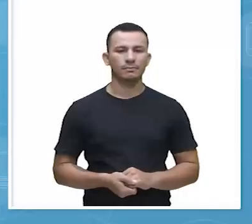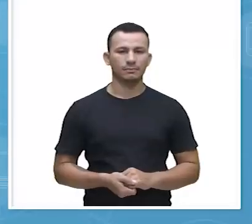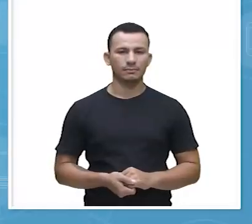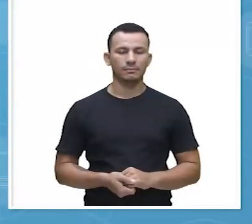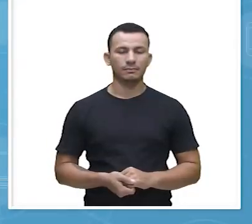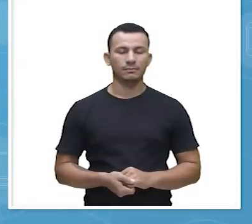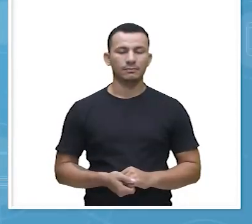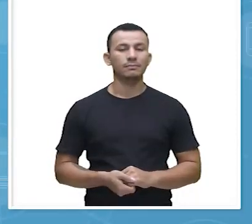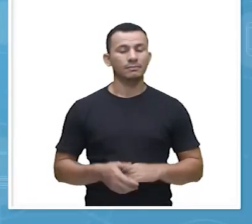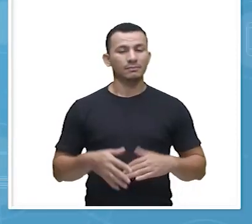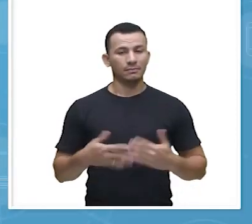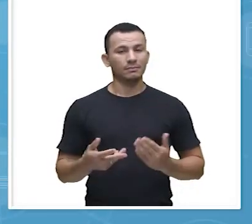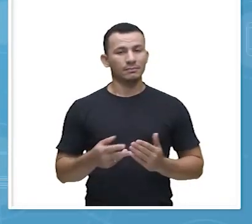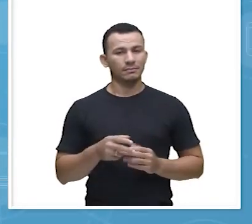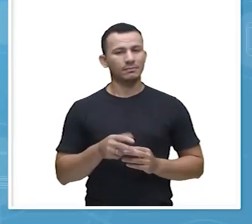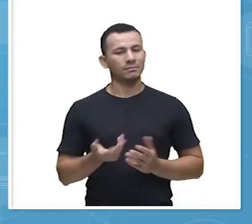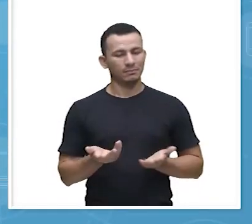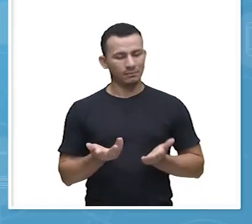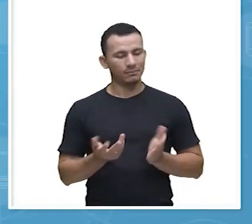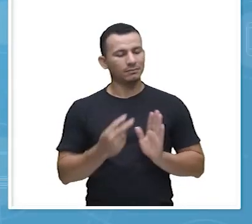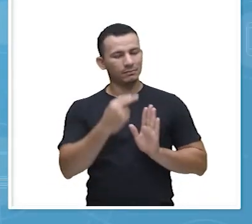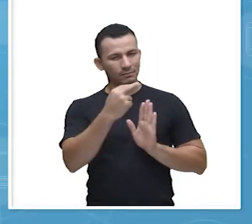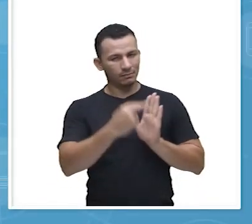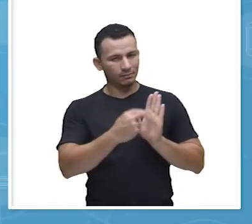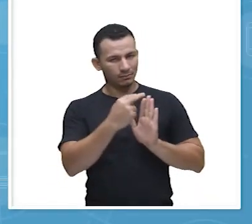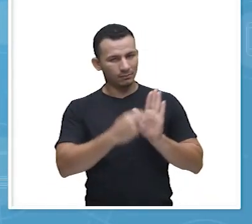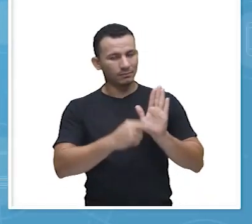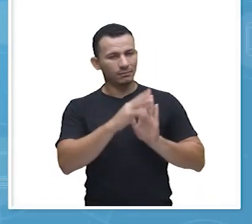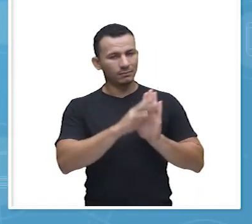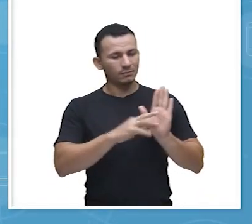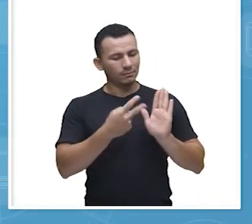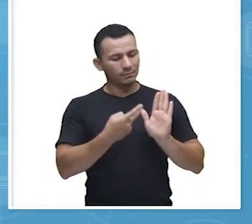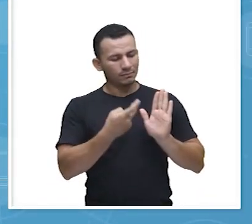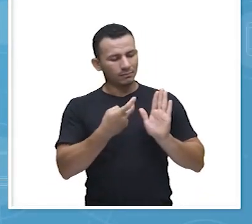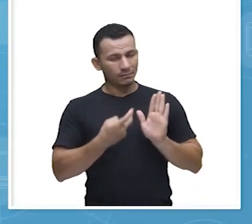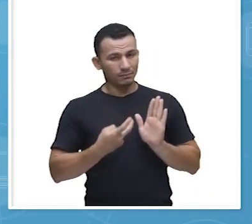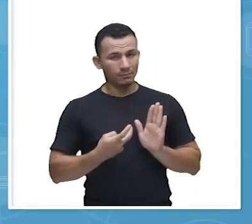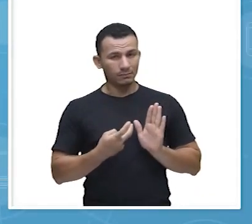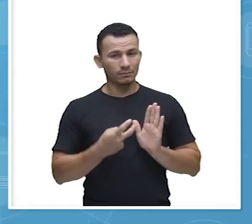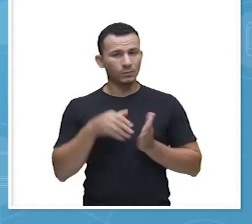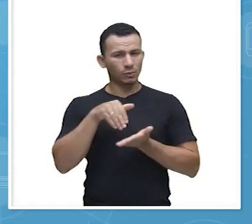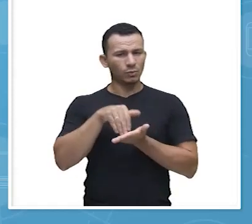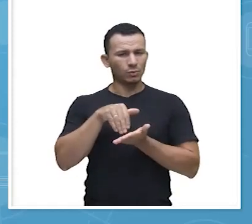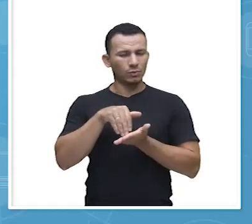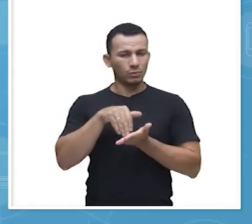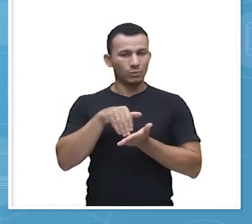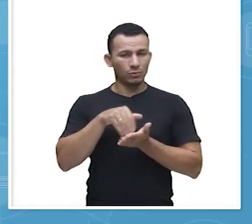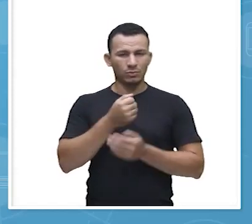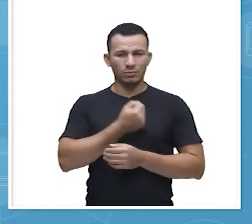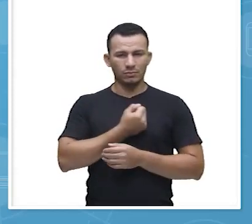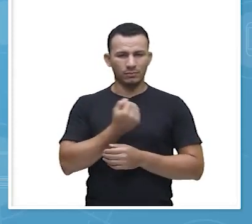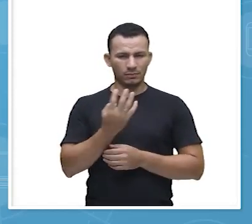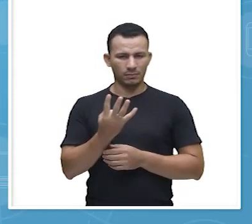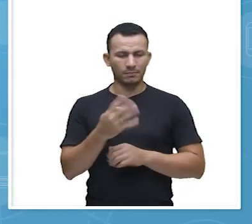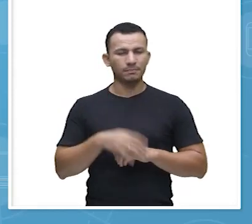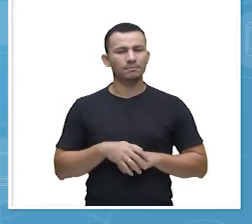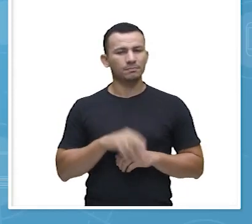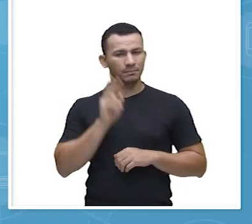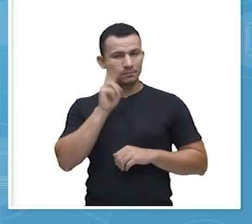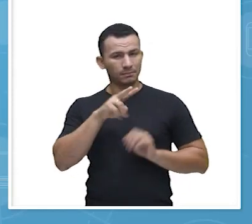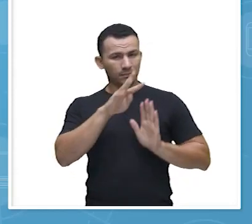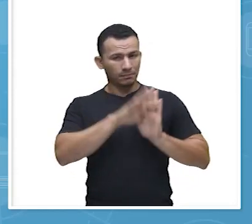Muito bem, então retornamos para observar esta nossa última atividade aí. Tínhamos o texto